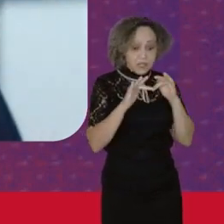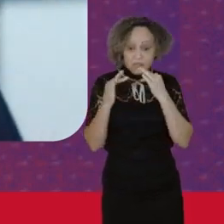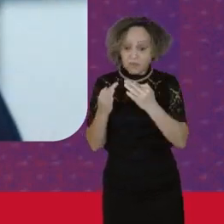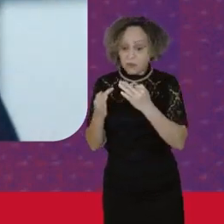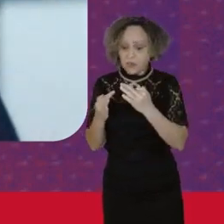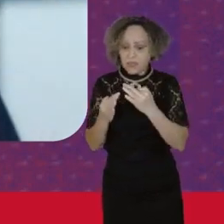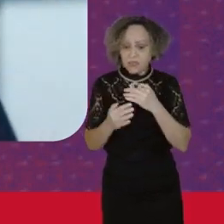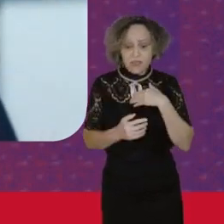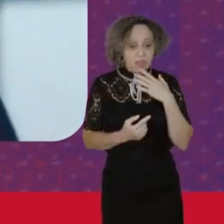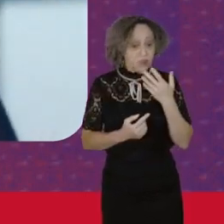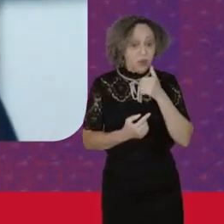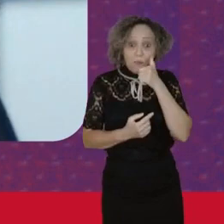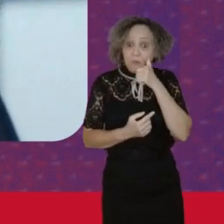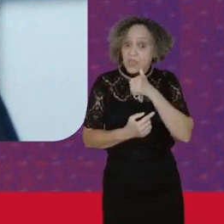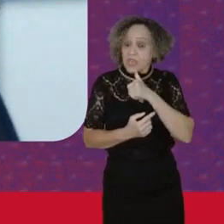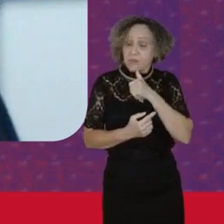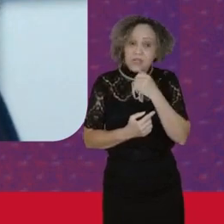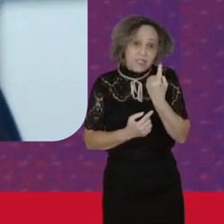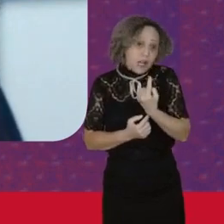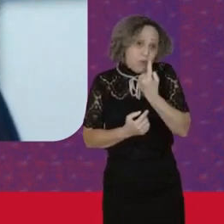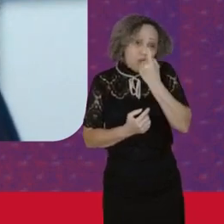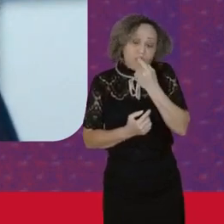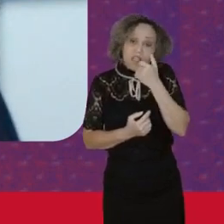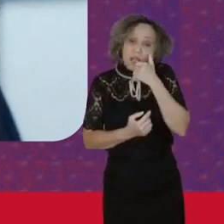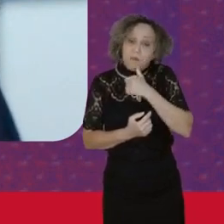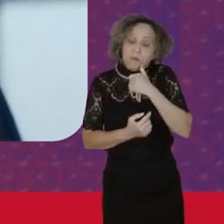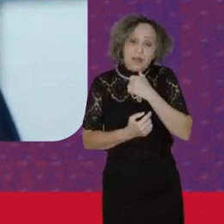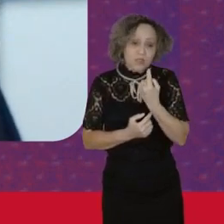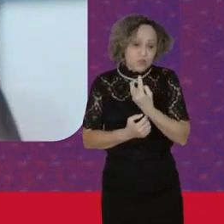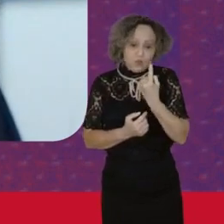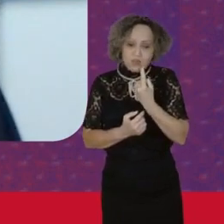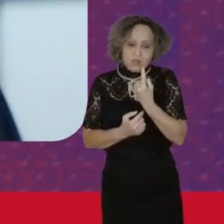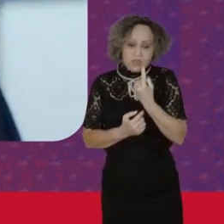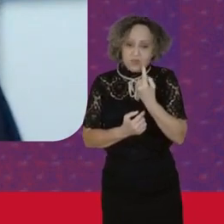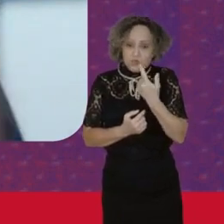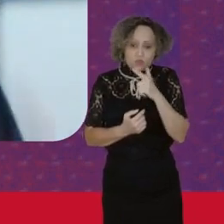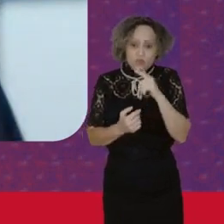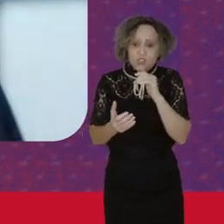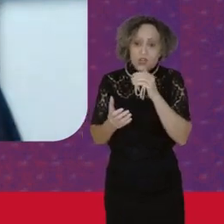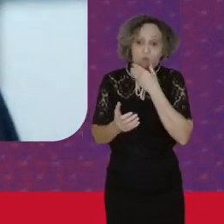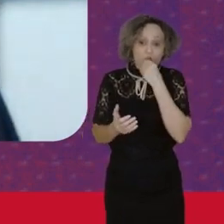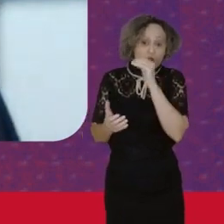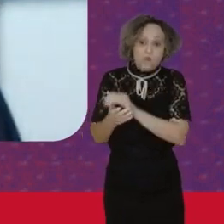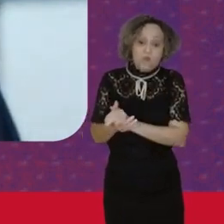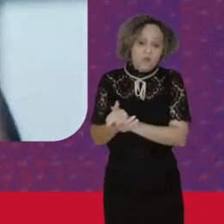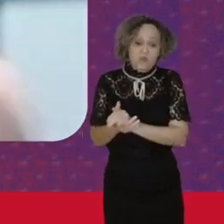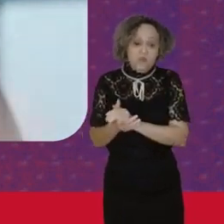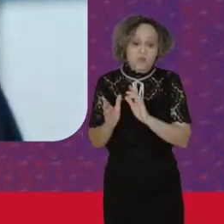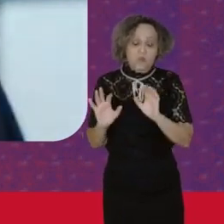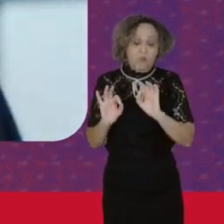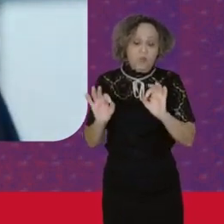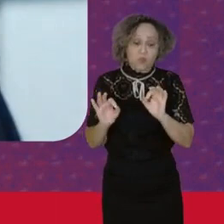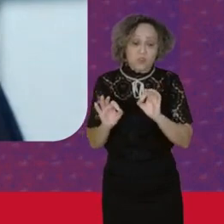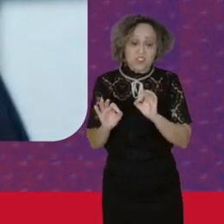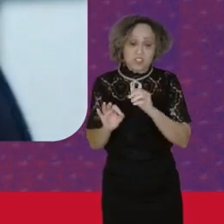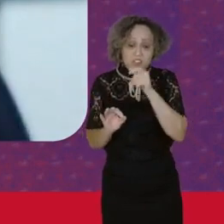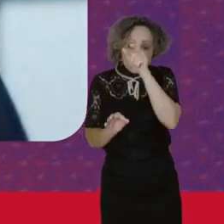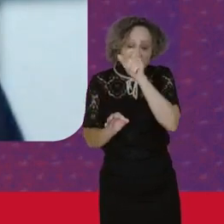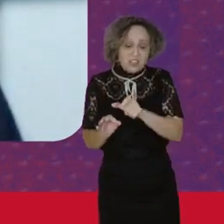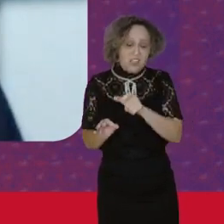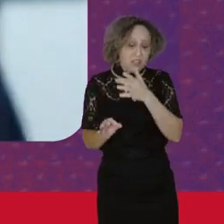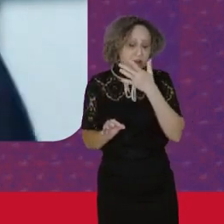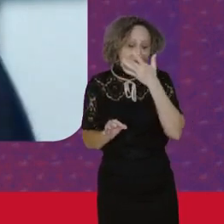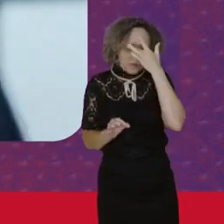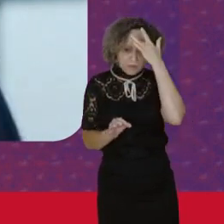era mãe solteira, né, na época, sem um esposo, sem um homem em casa, sem a figura masculina. E por